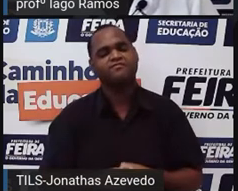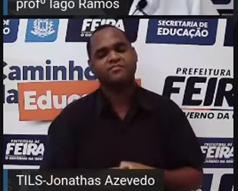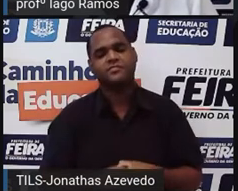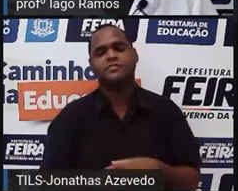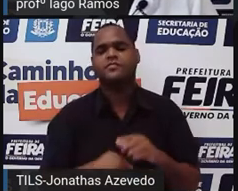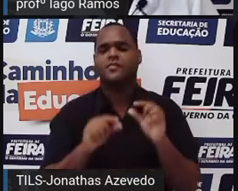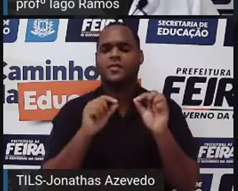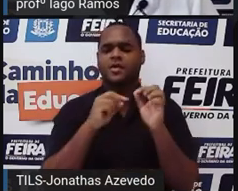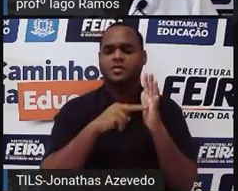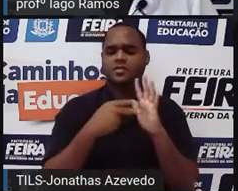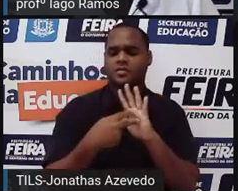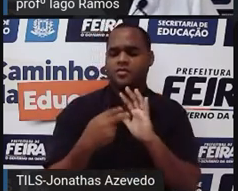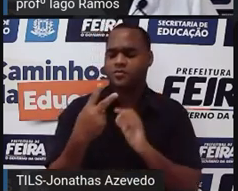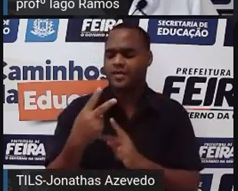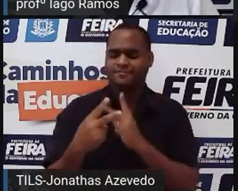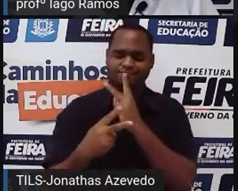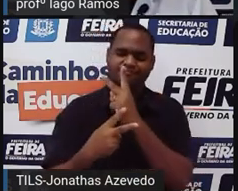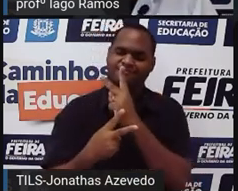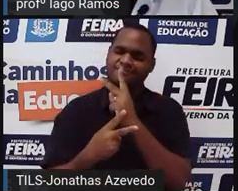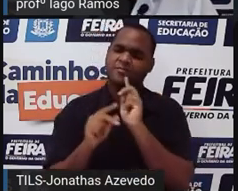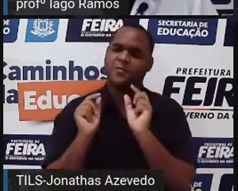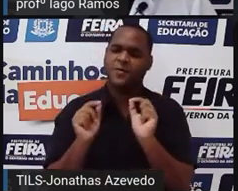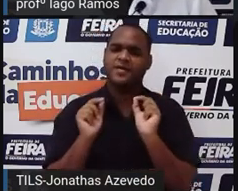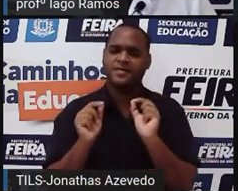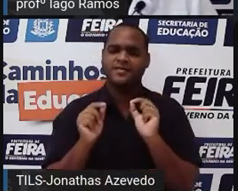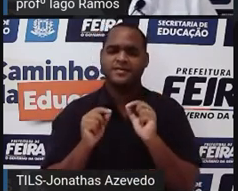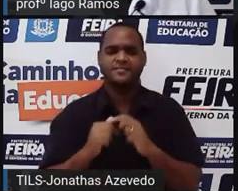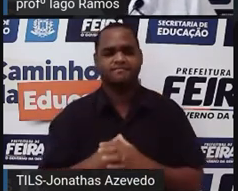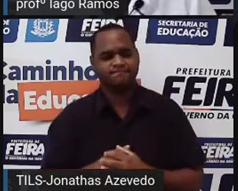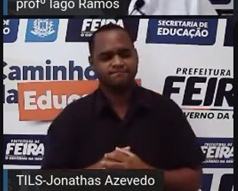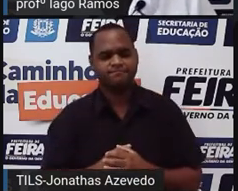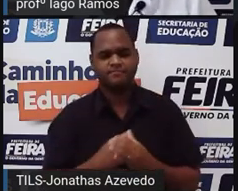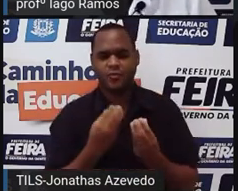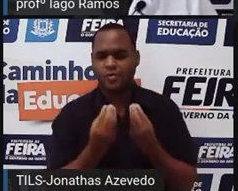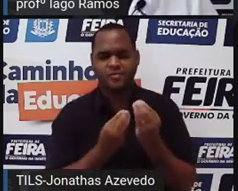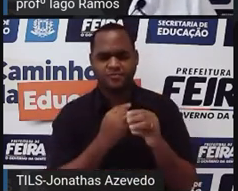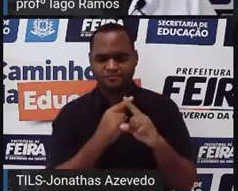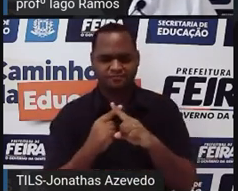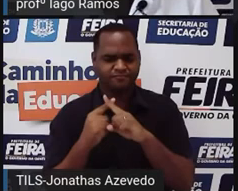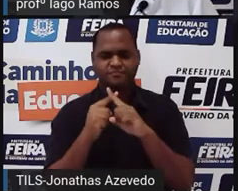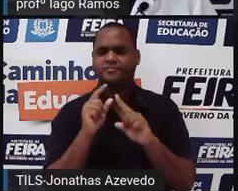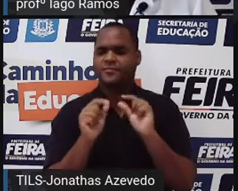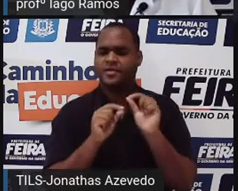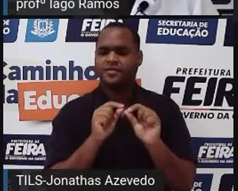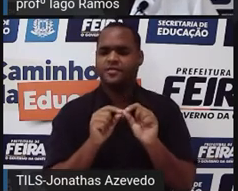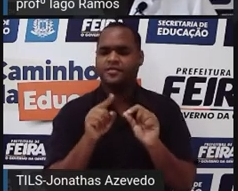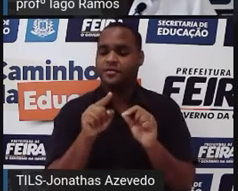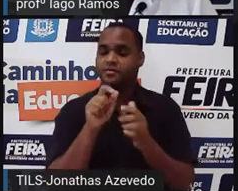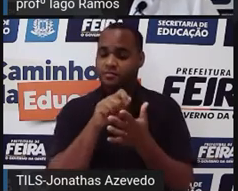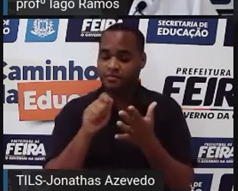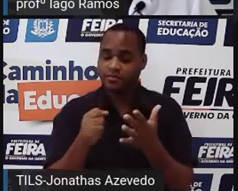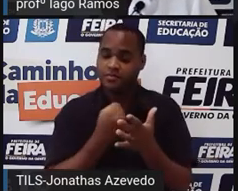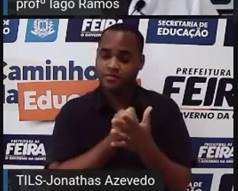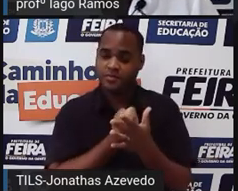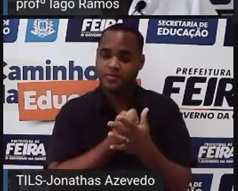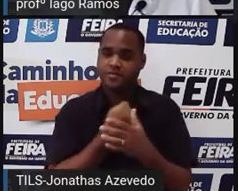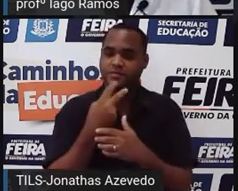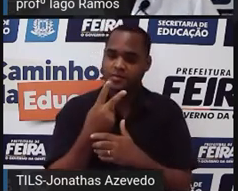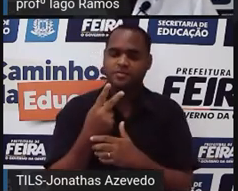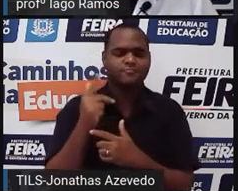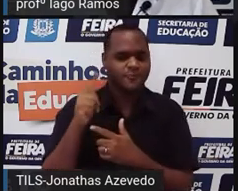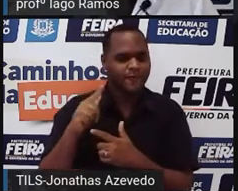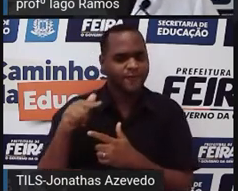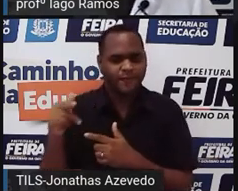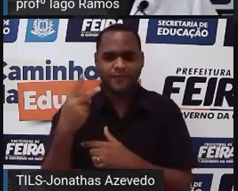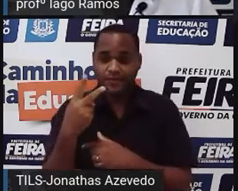é que significa 2 elevado a 2? Como é que a gente calcula isso? É só escrever o número 2 duas